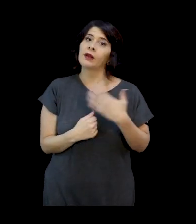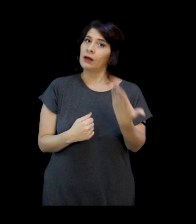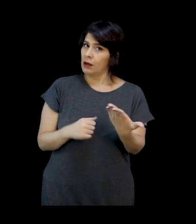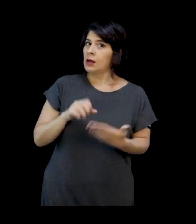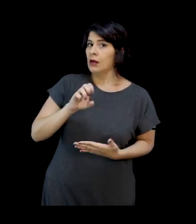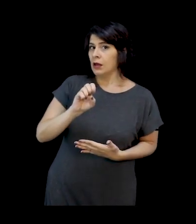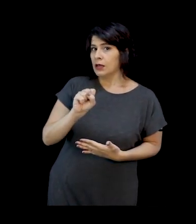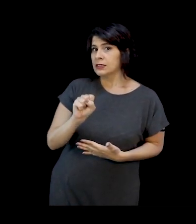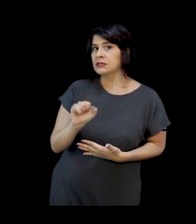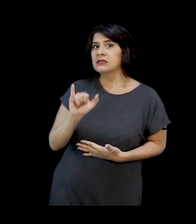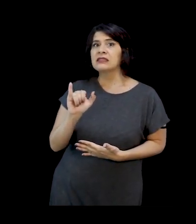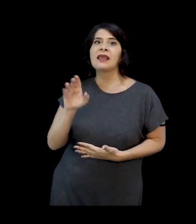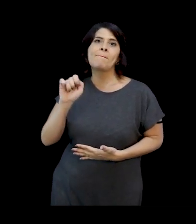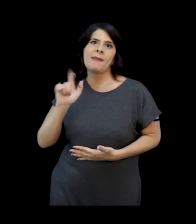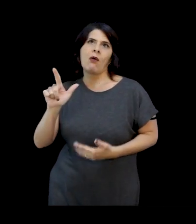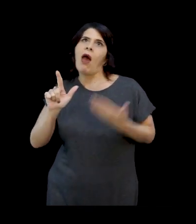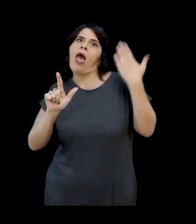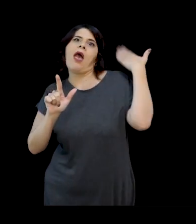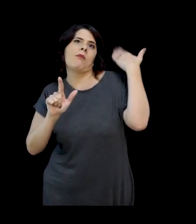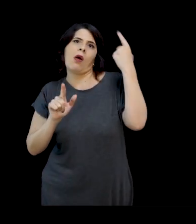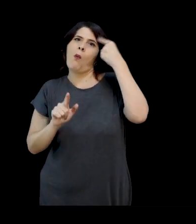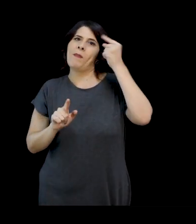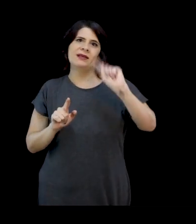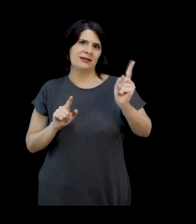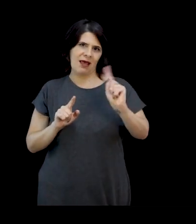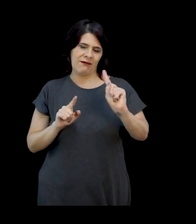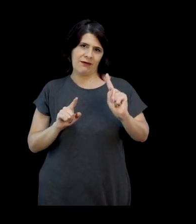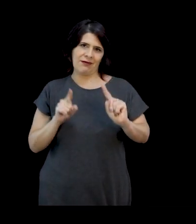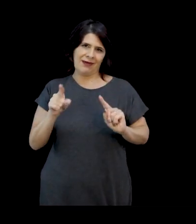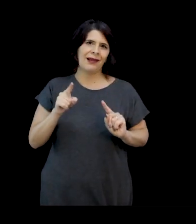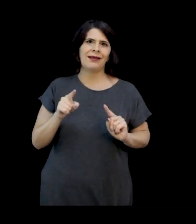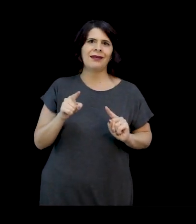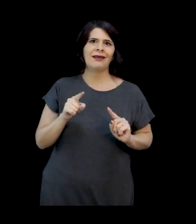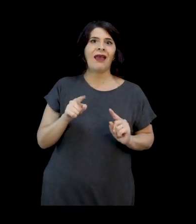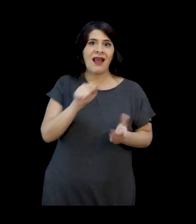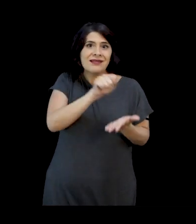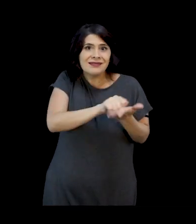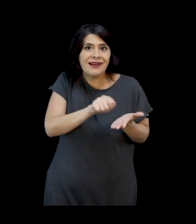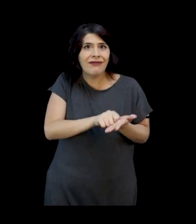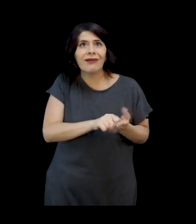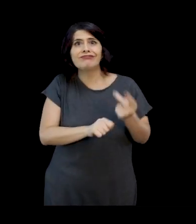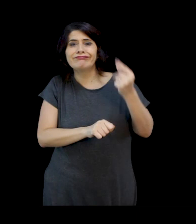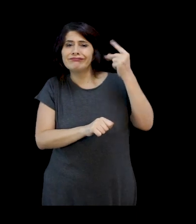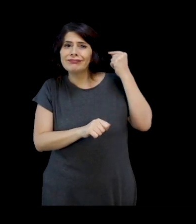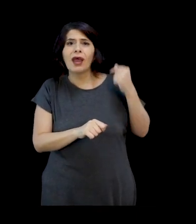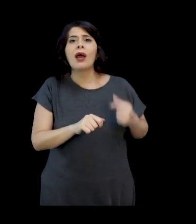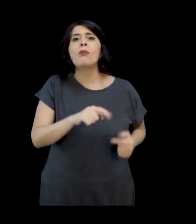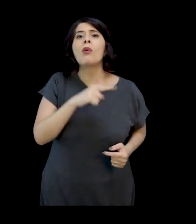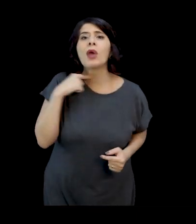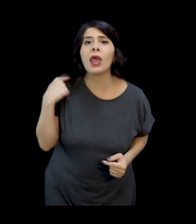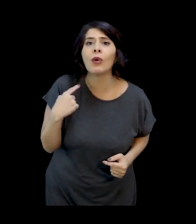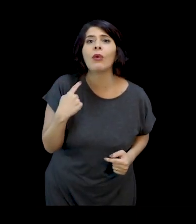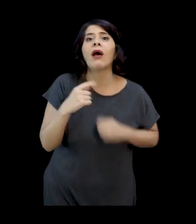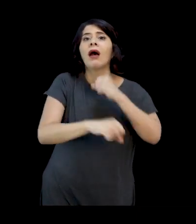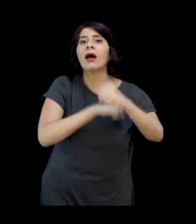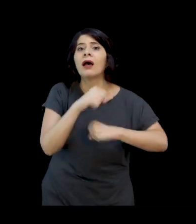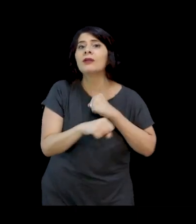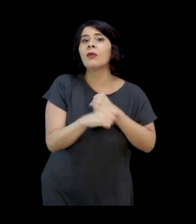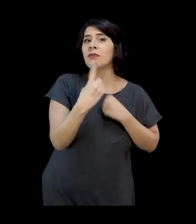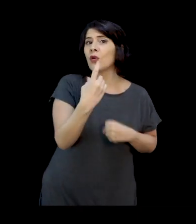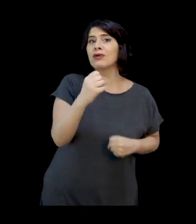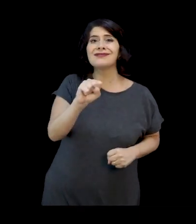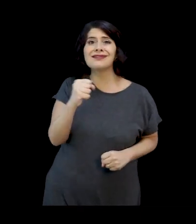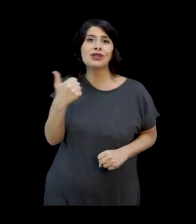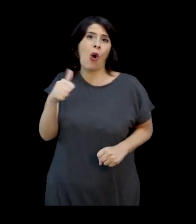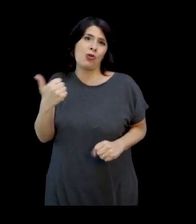que morreu em 1918, escreveu esse texto em 1911. Né? Ele não é contemporâneo do que a gente chama de cultura de massa, da